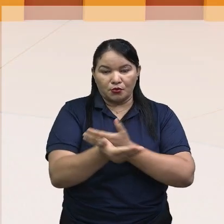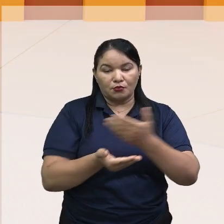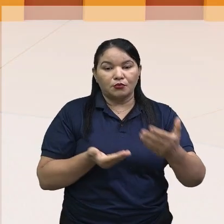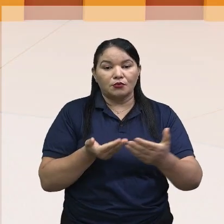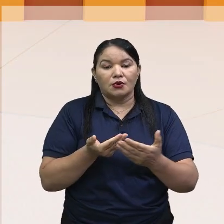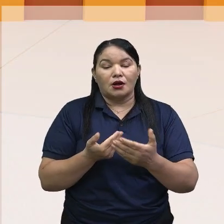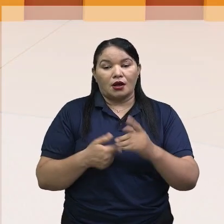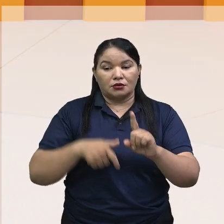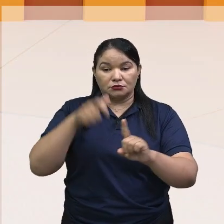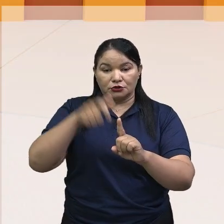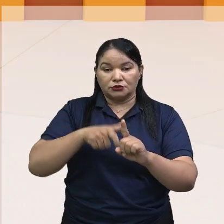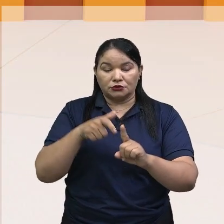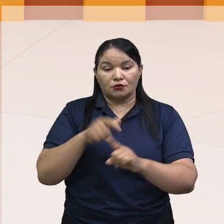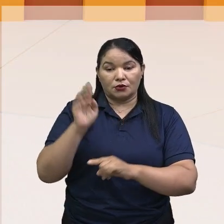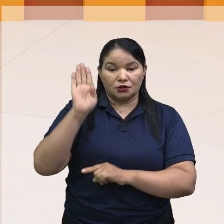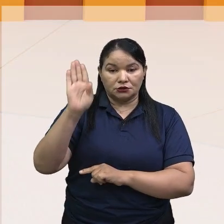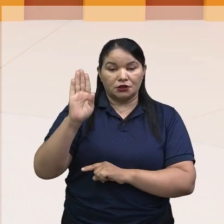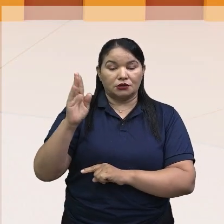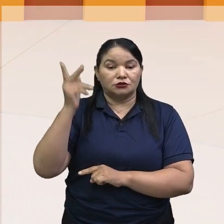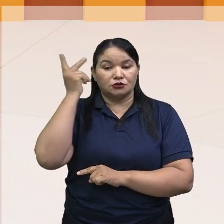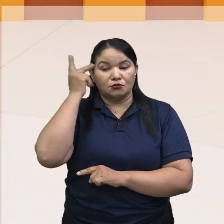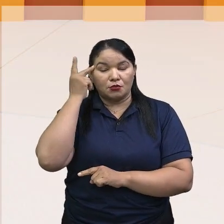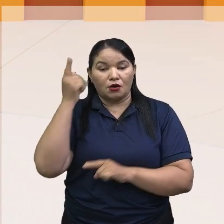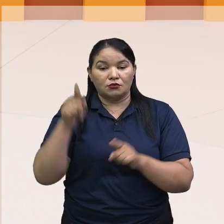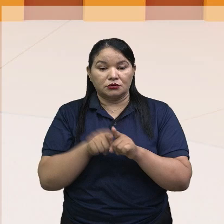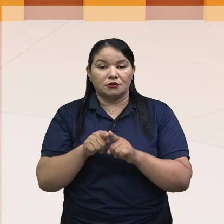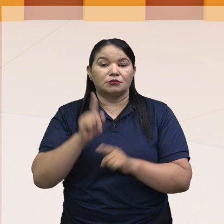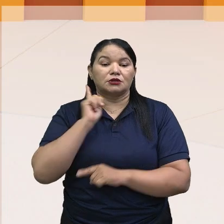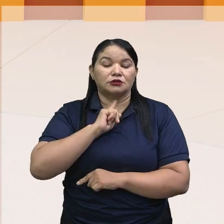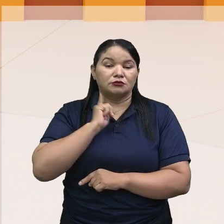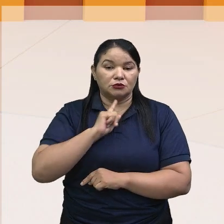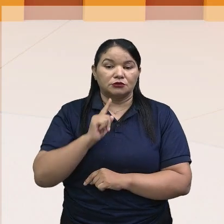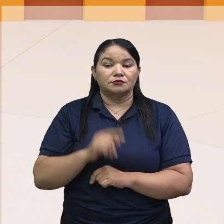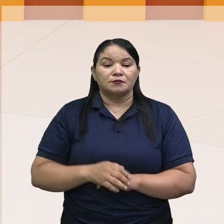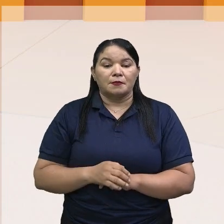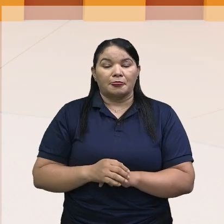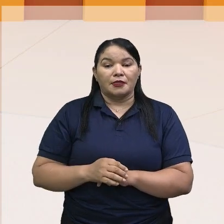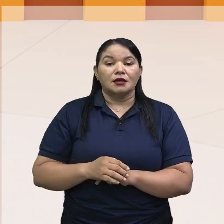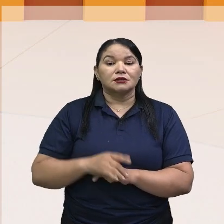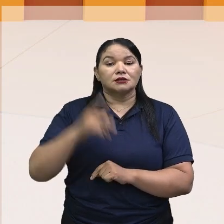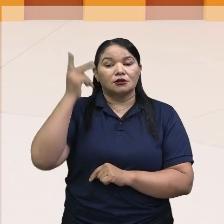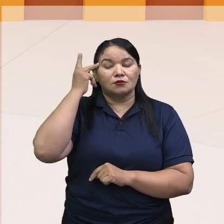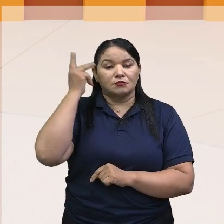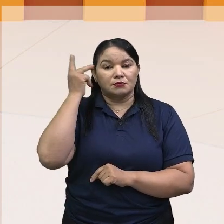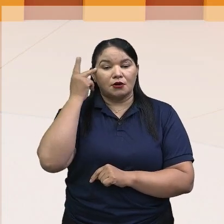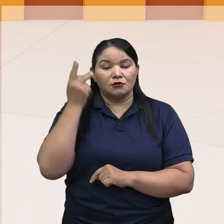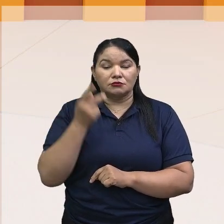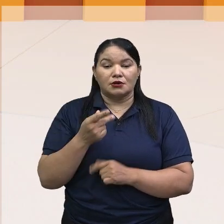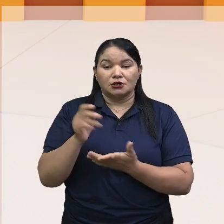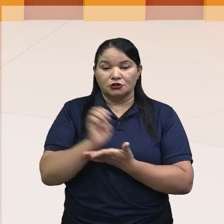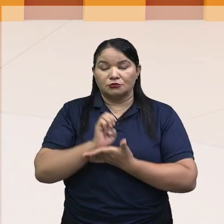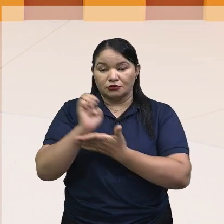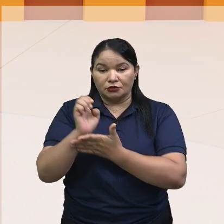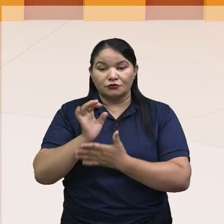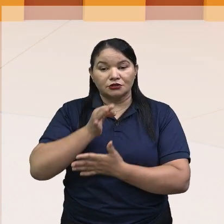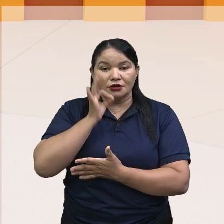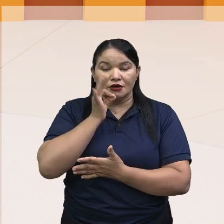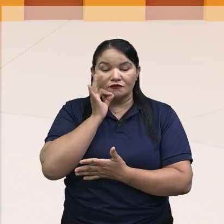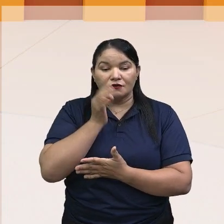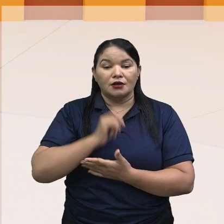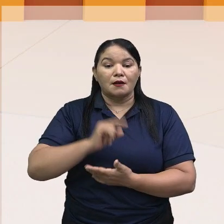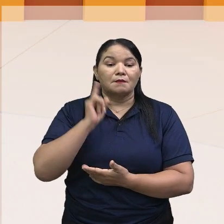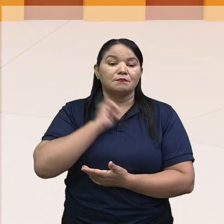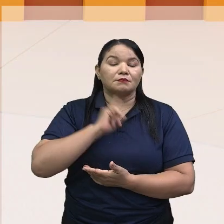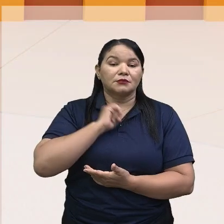Paulo e candidatos de Minas Gerais. São Paulo, que era um grande exportador de café, Minas Gerais, que tinha um